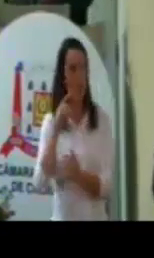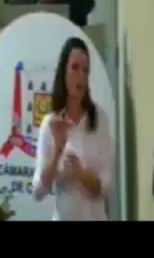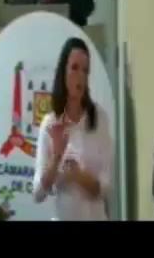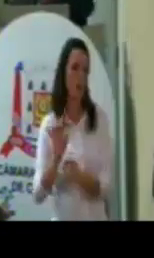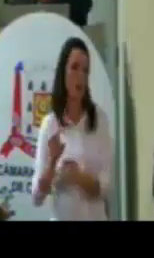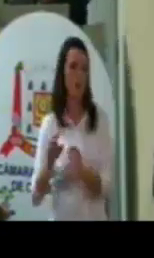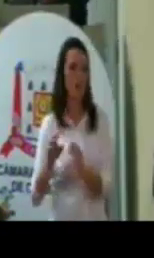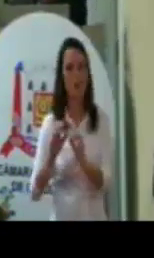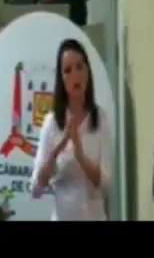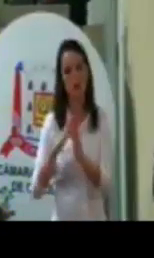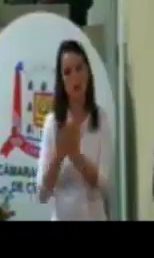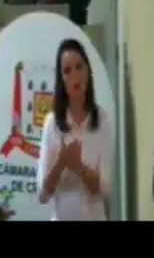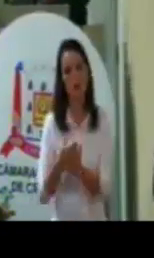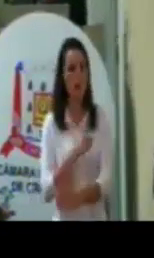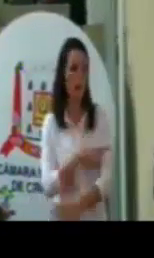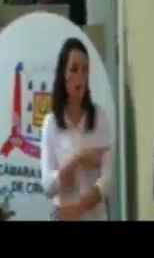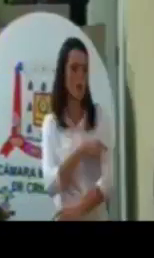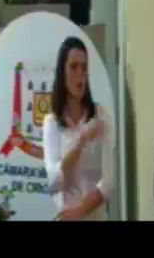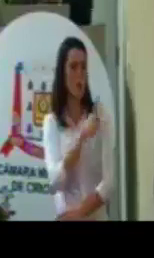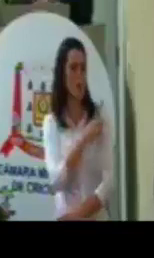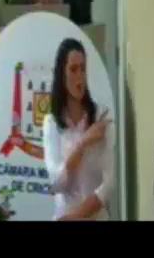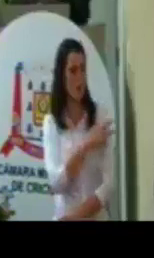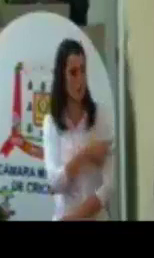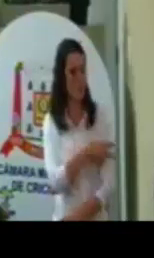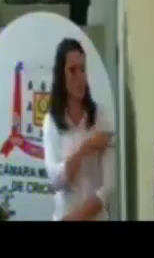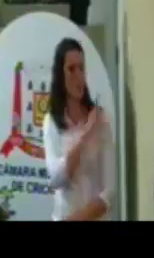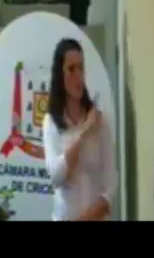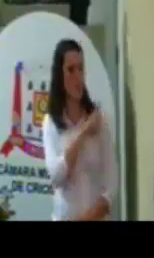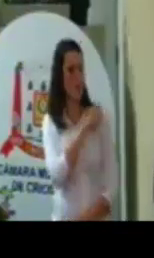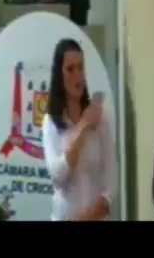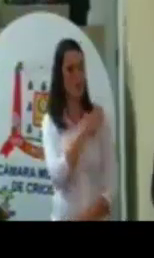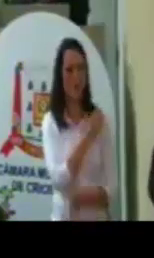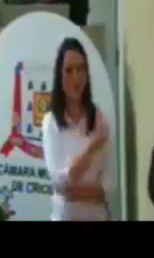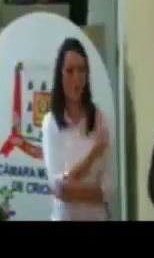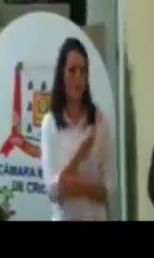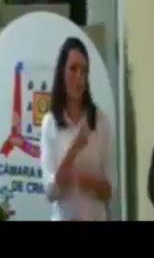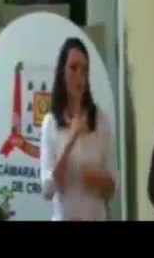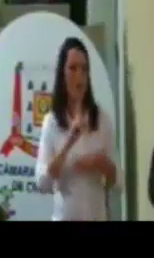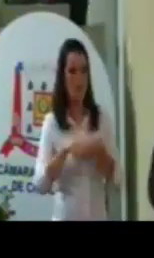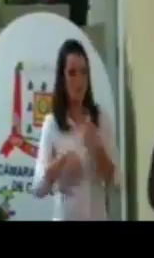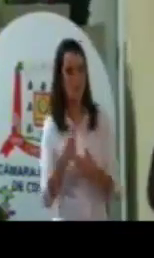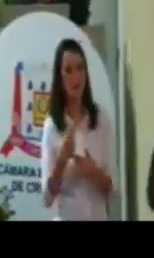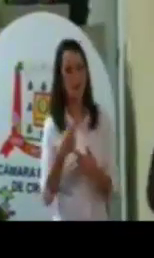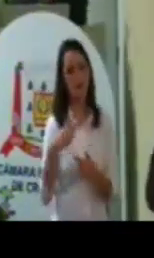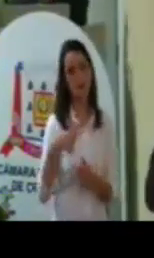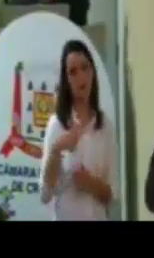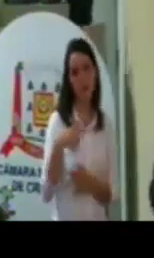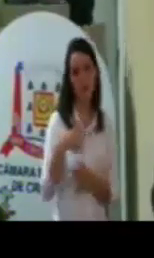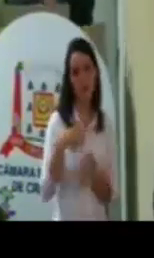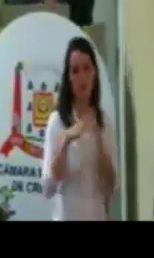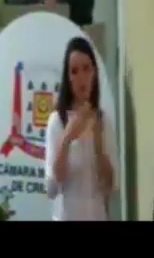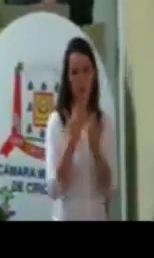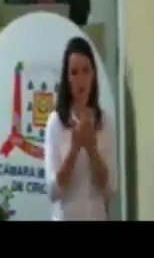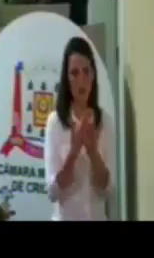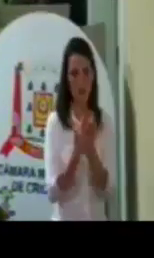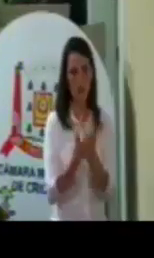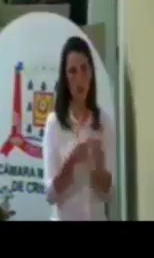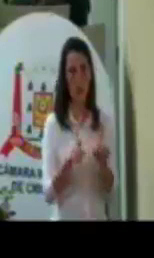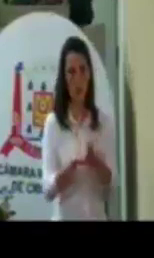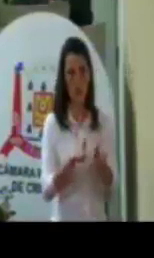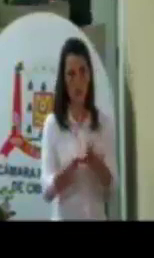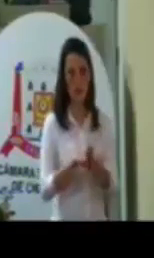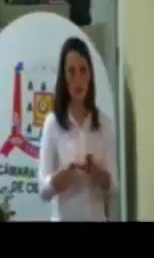educação pública, curso primário, secundário, etc. Depois vieram as escolas particulares e